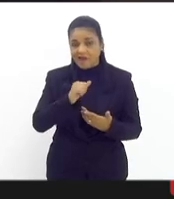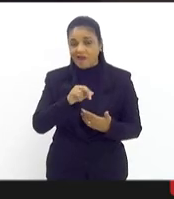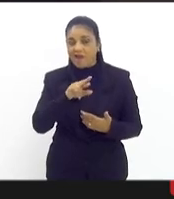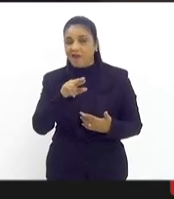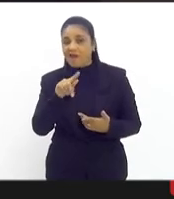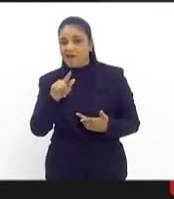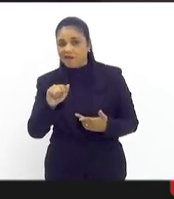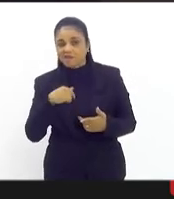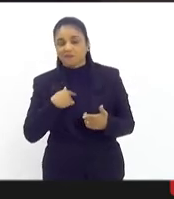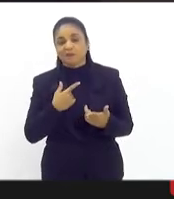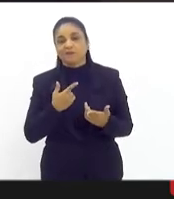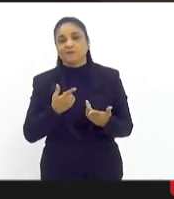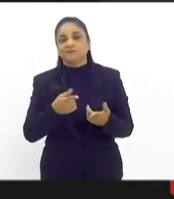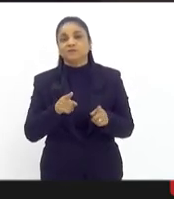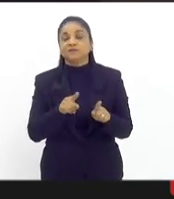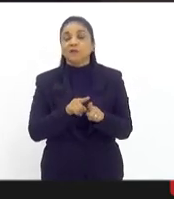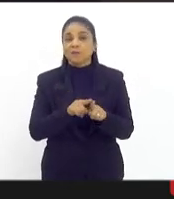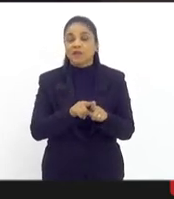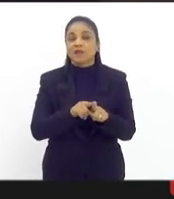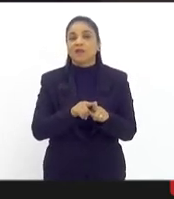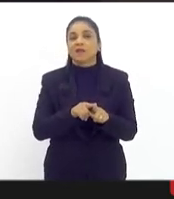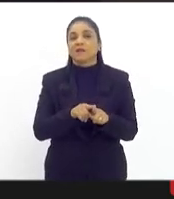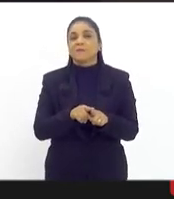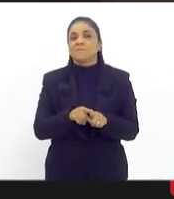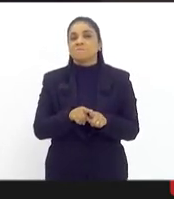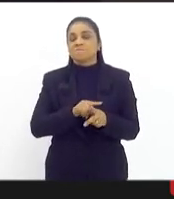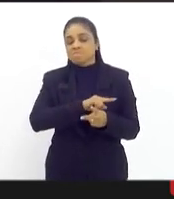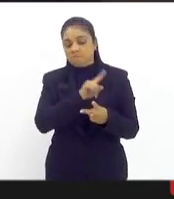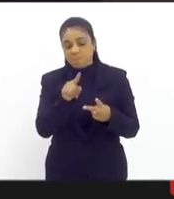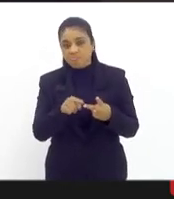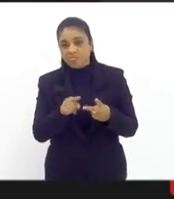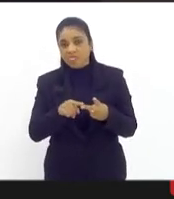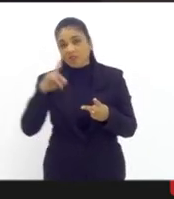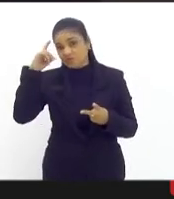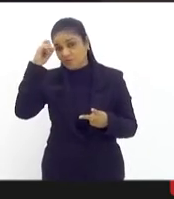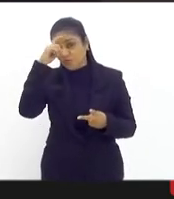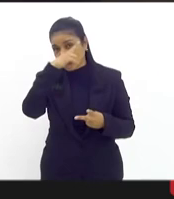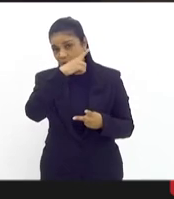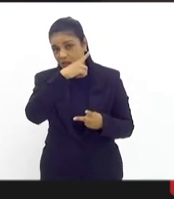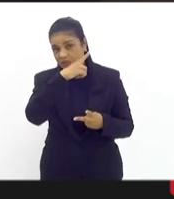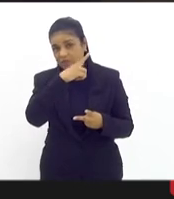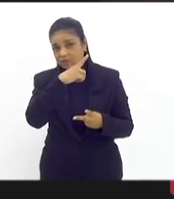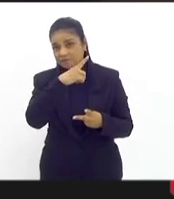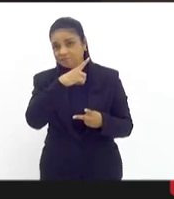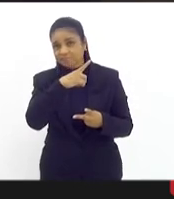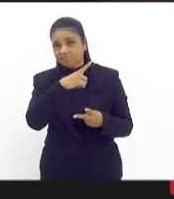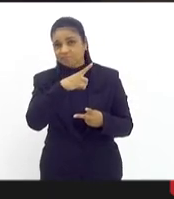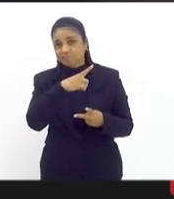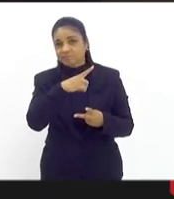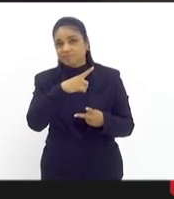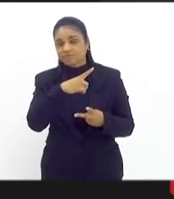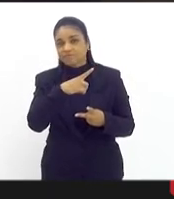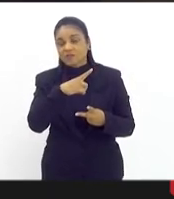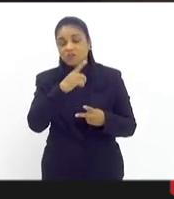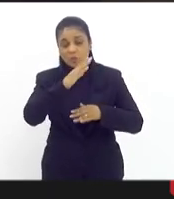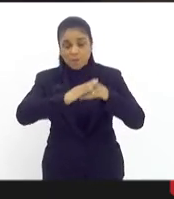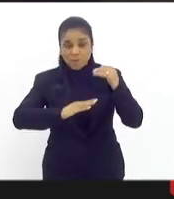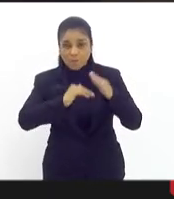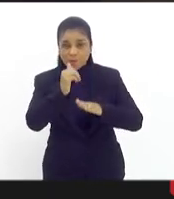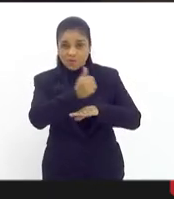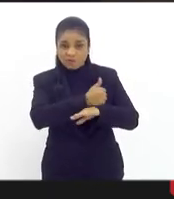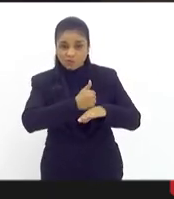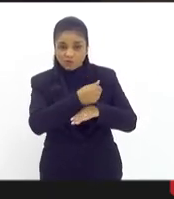enquanto estudantes, como realmente pela dificuldade de manutenção, de aprimoramento profissional dos